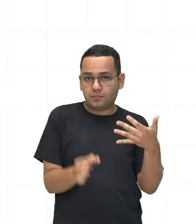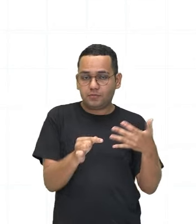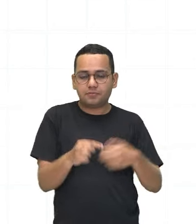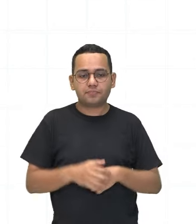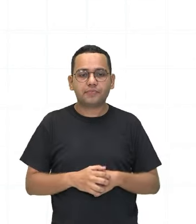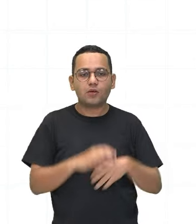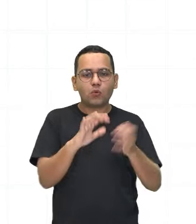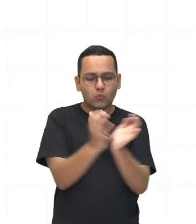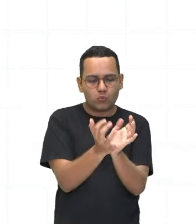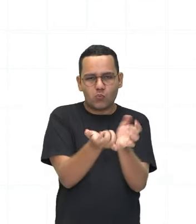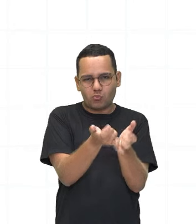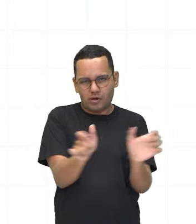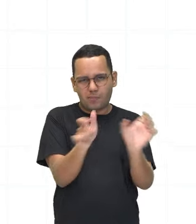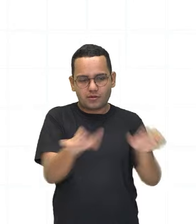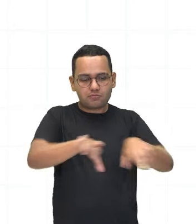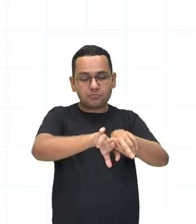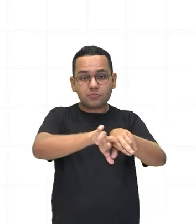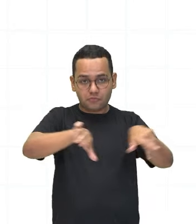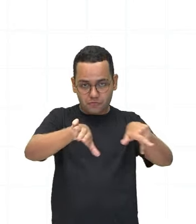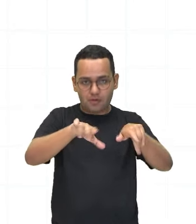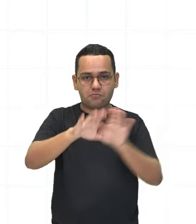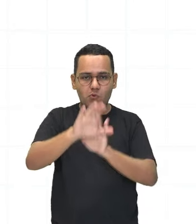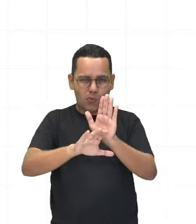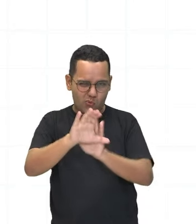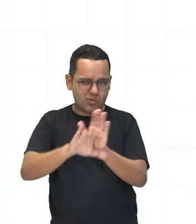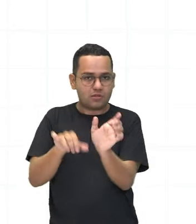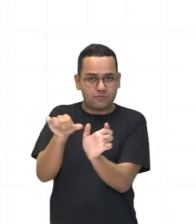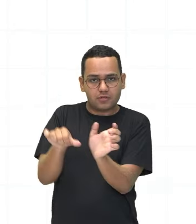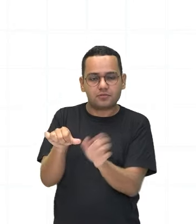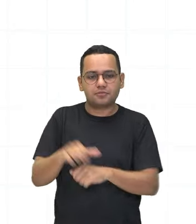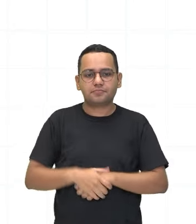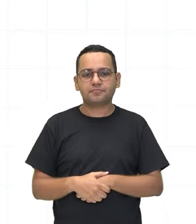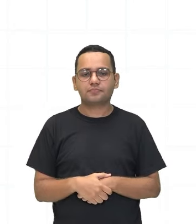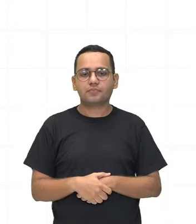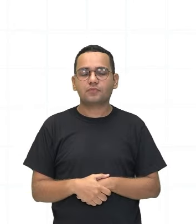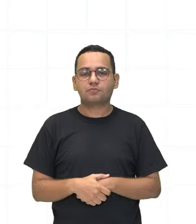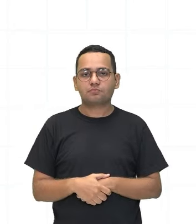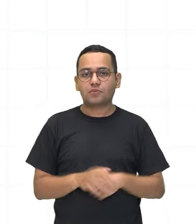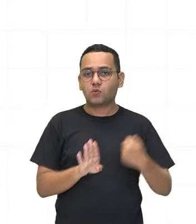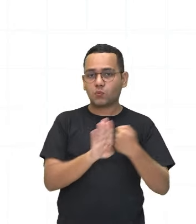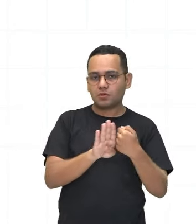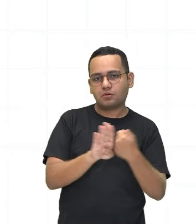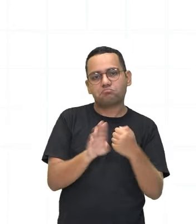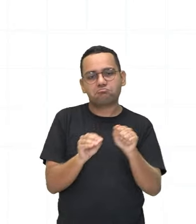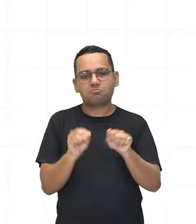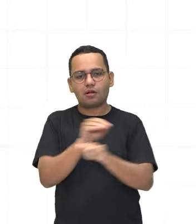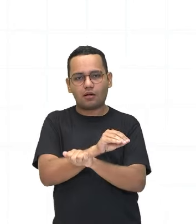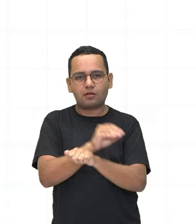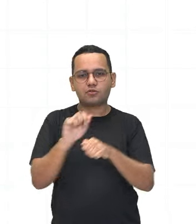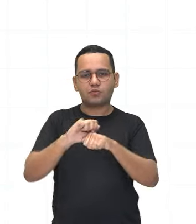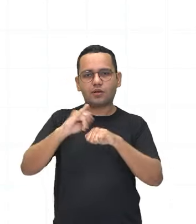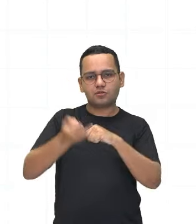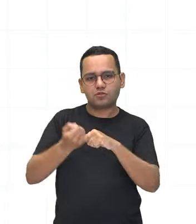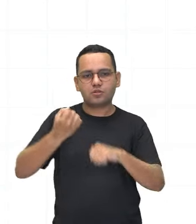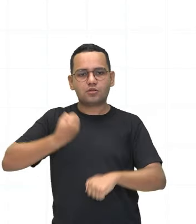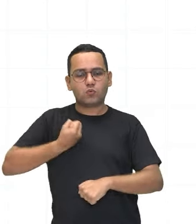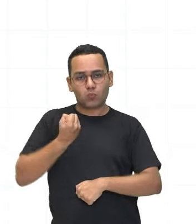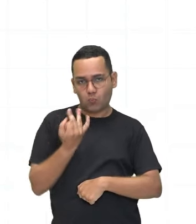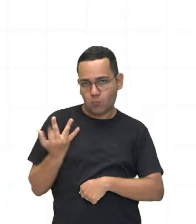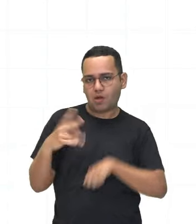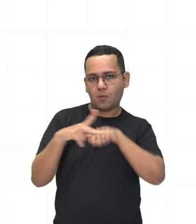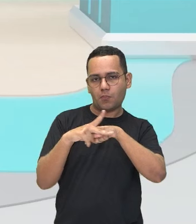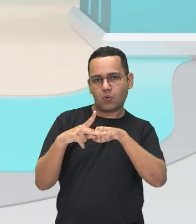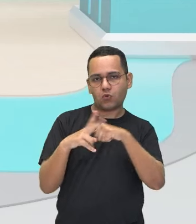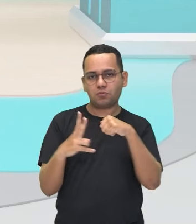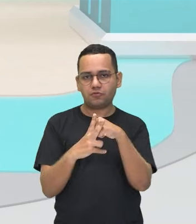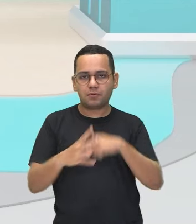é classes gramaticais variáveis, conceito e flexões, substantivo, artigo, adjetivo, numeral, pronome